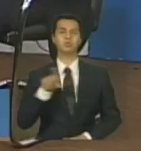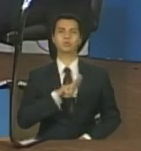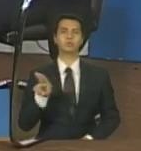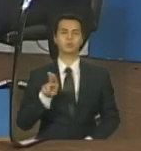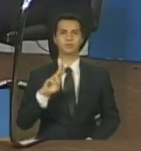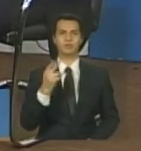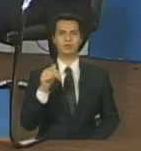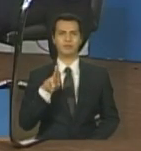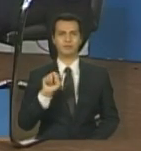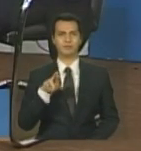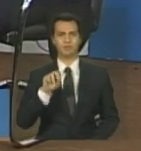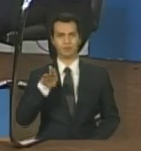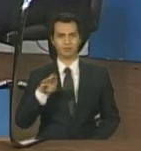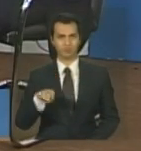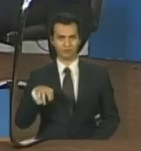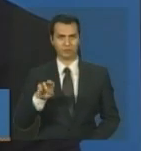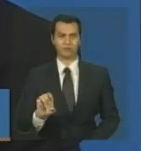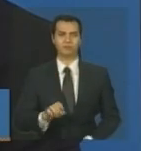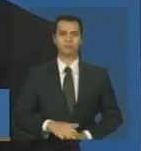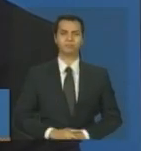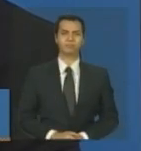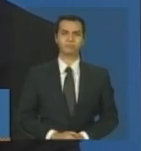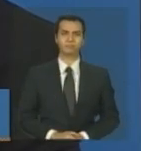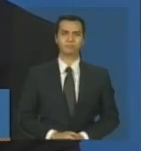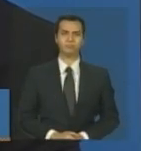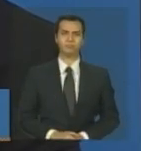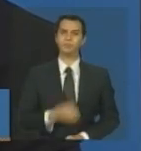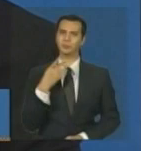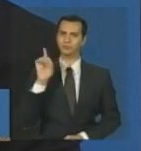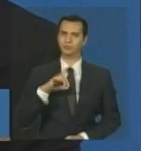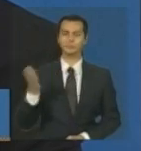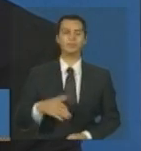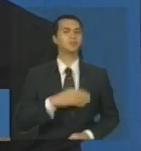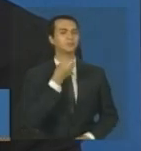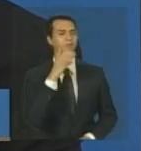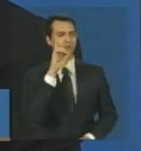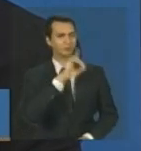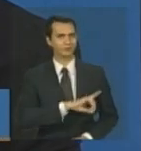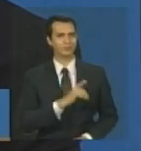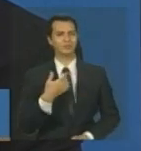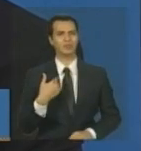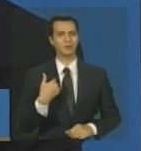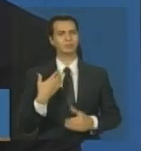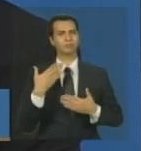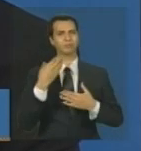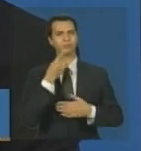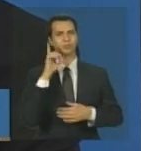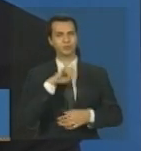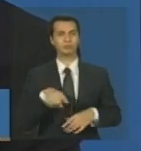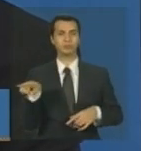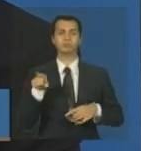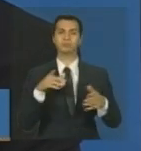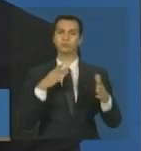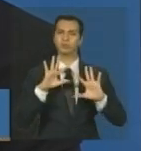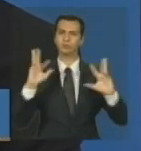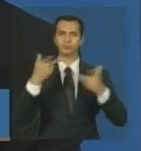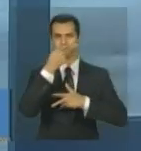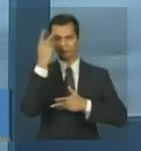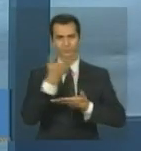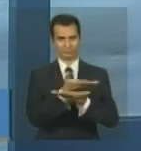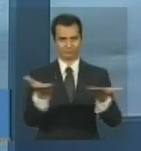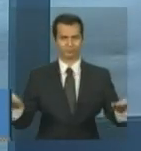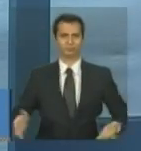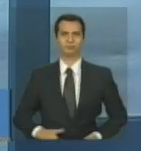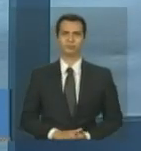secretário. Bom dia, Renata. Eu queria dar bom dia também aos telespectadores dessa conferência sobre fiscalização.